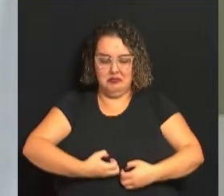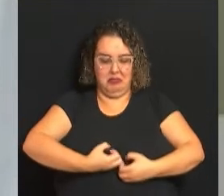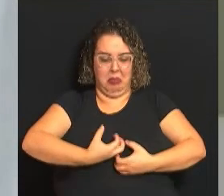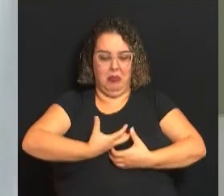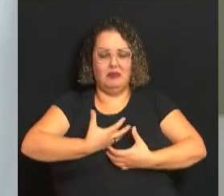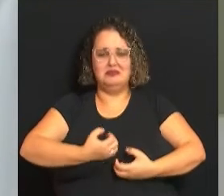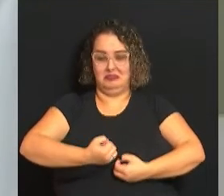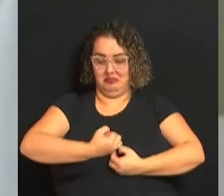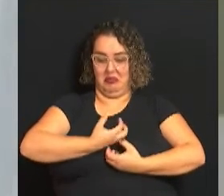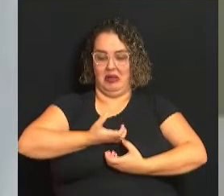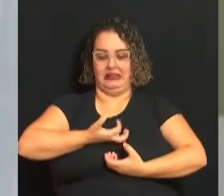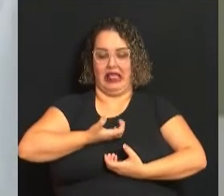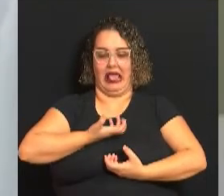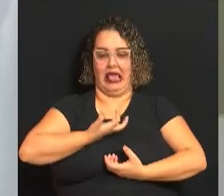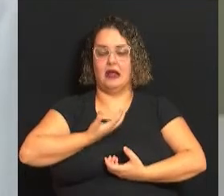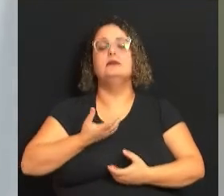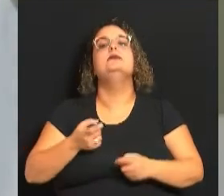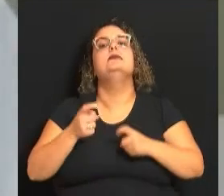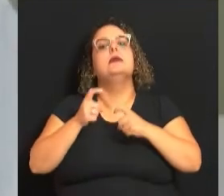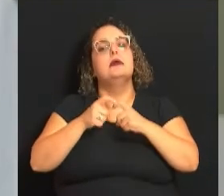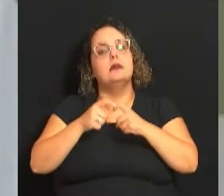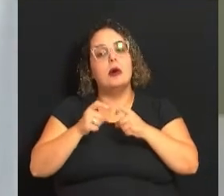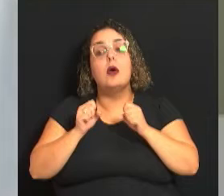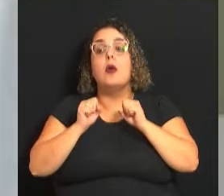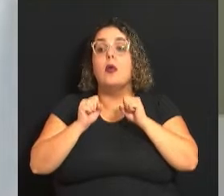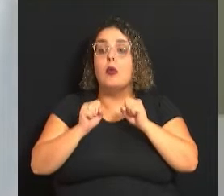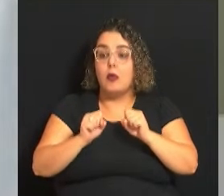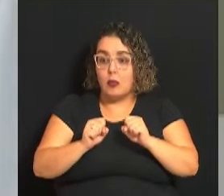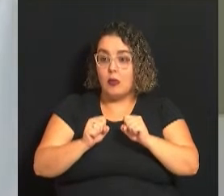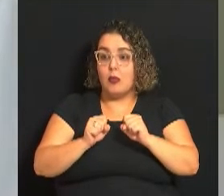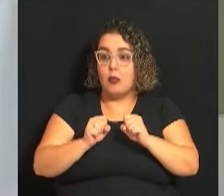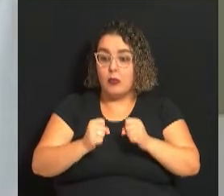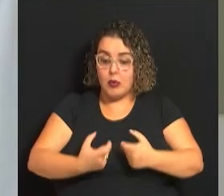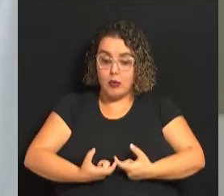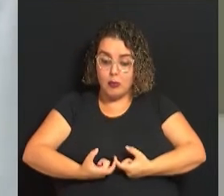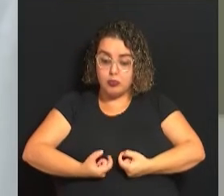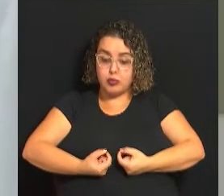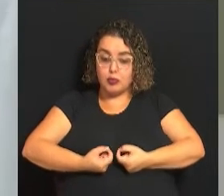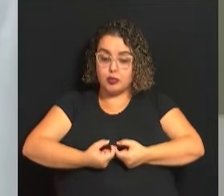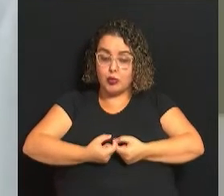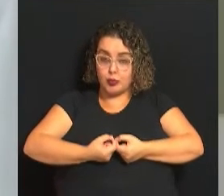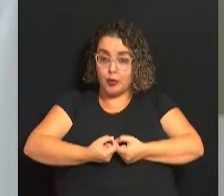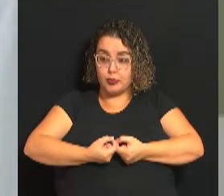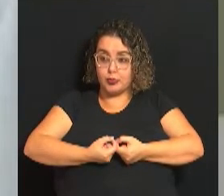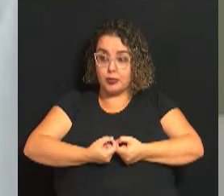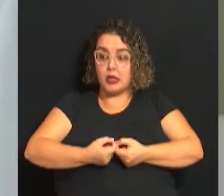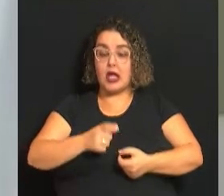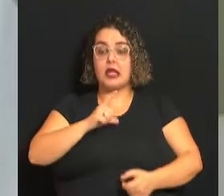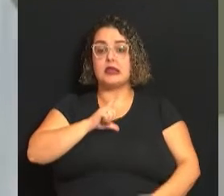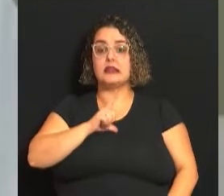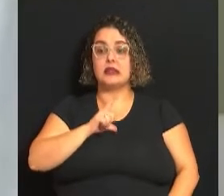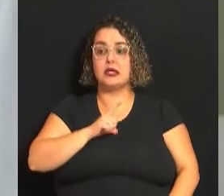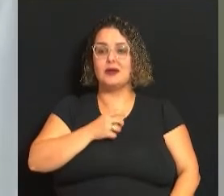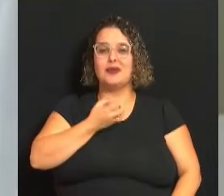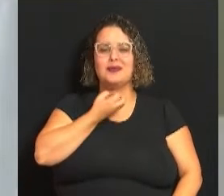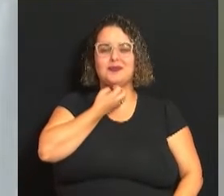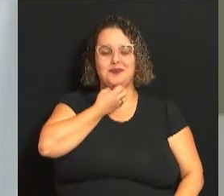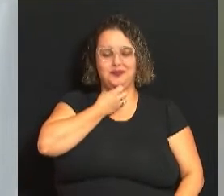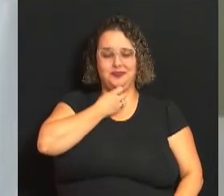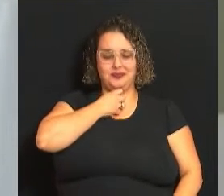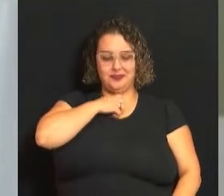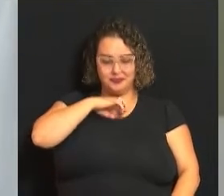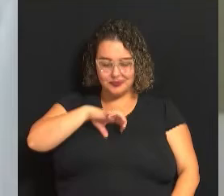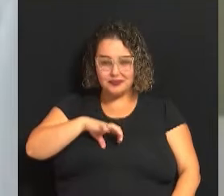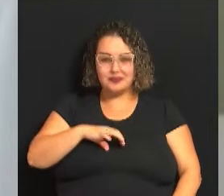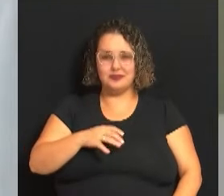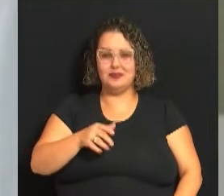intensa, procure um médico, que isso pode ser um tumor no estômago. Se você tem dificuldade de engolir a comida ou